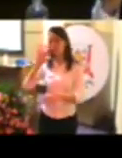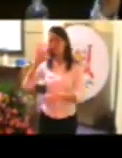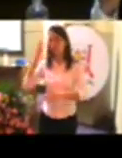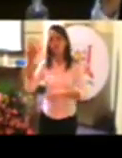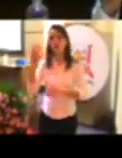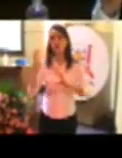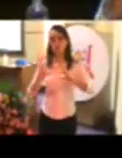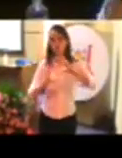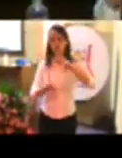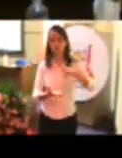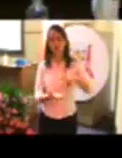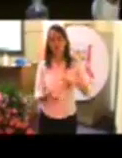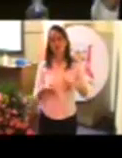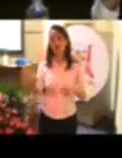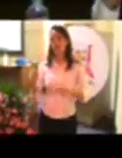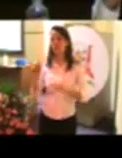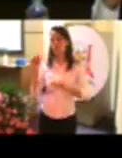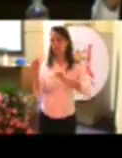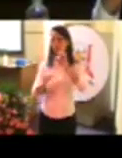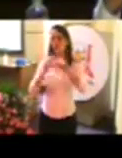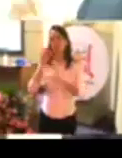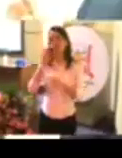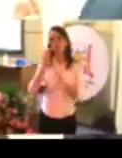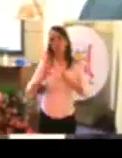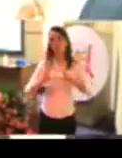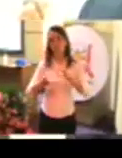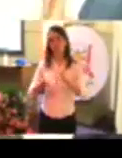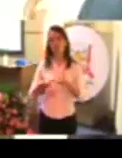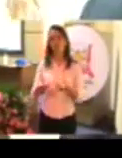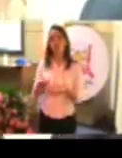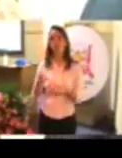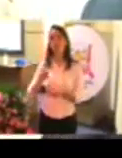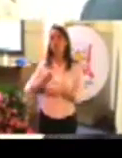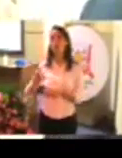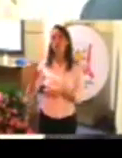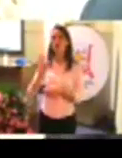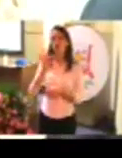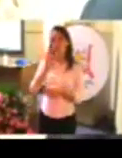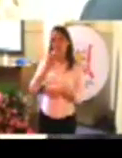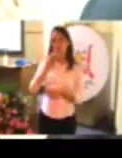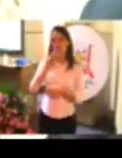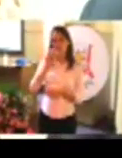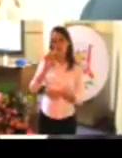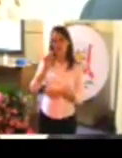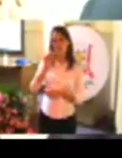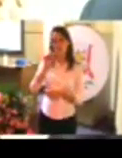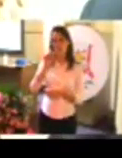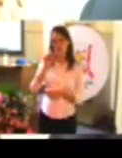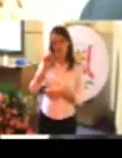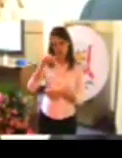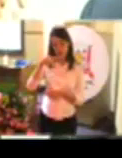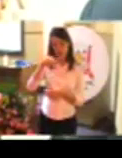no mundo. Ele mudou o mundo, que é Francisco de Assis.